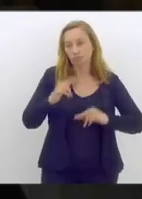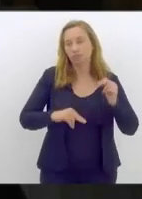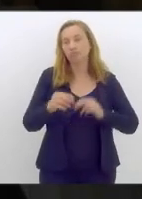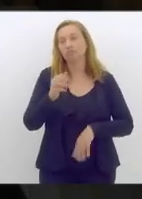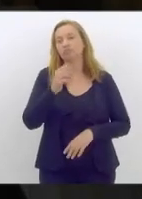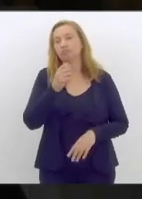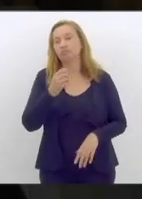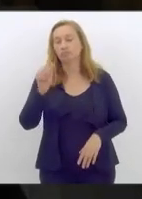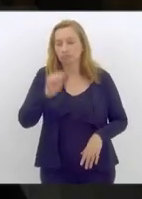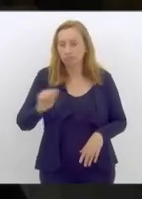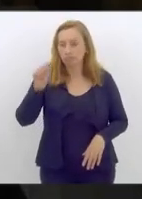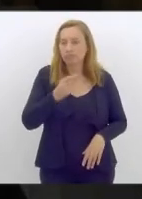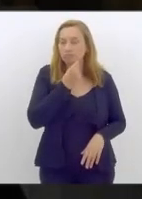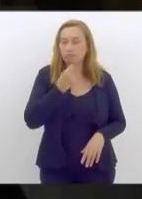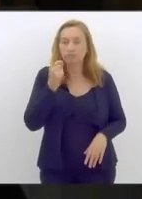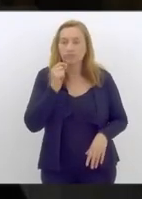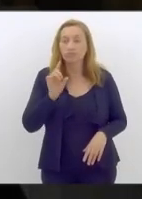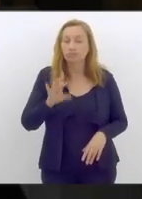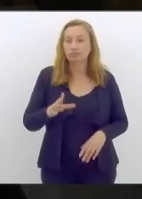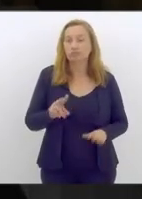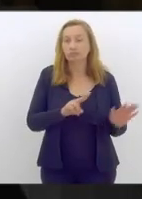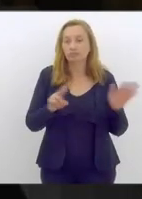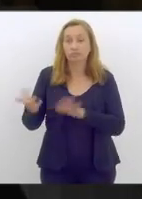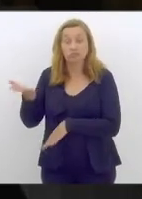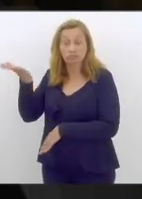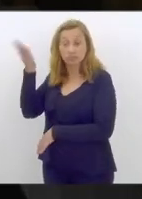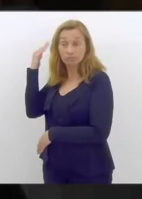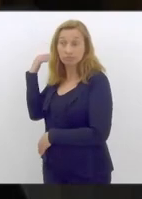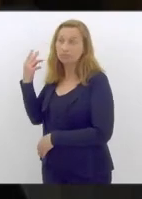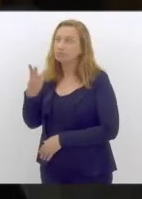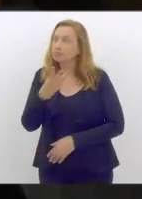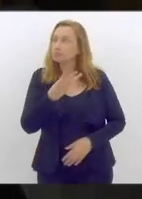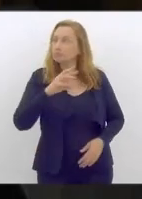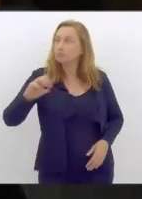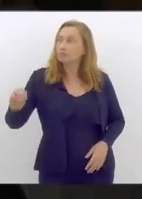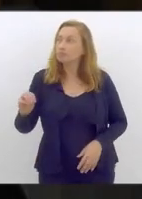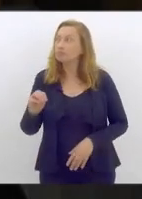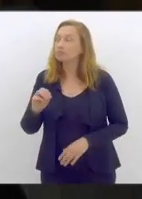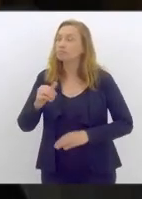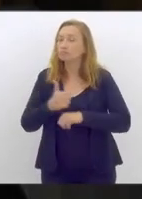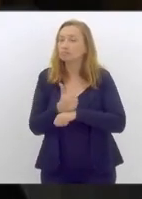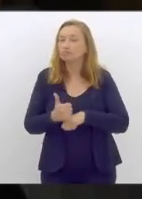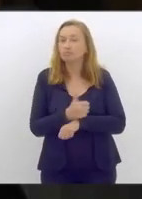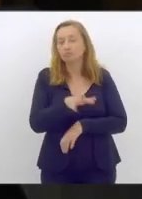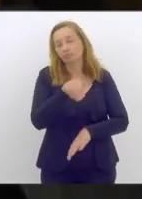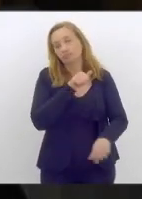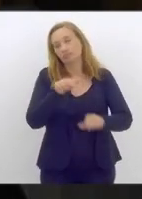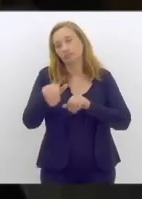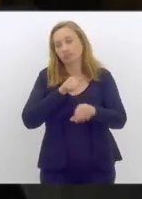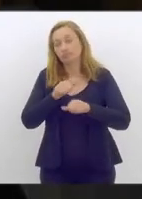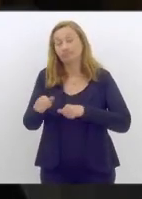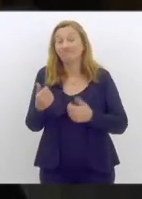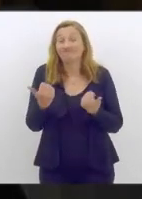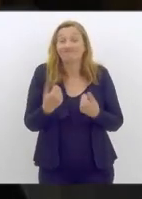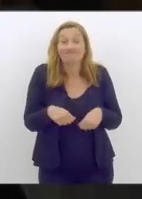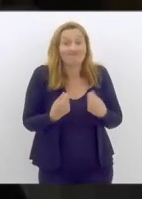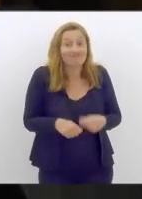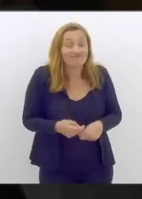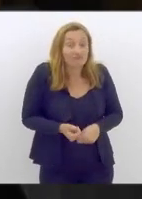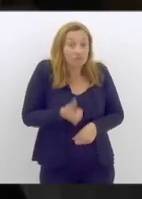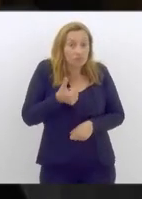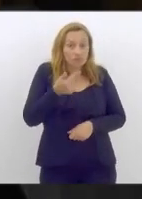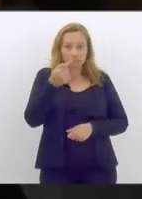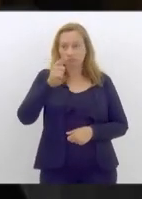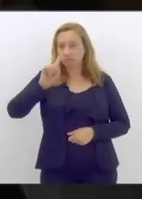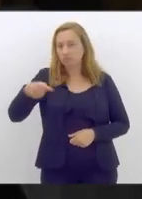somente na semana passada cerca de 300 profissionais foram nomeados a carência é de quase